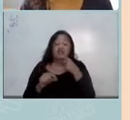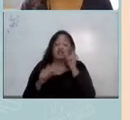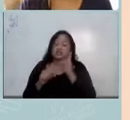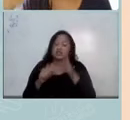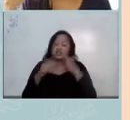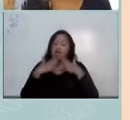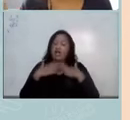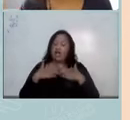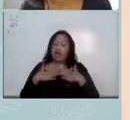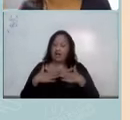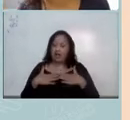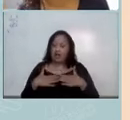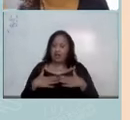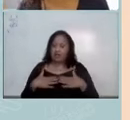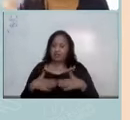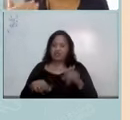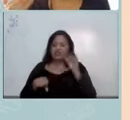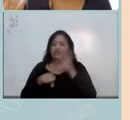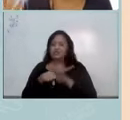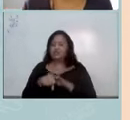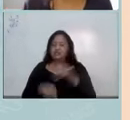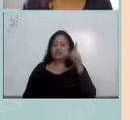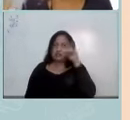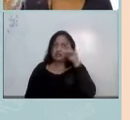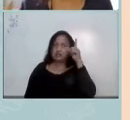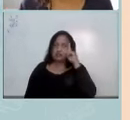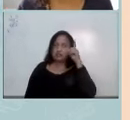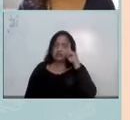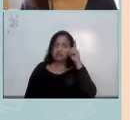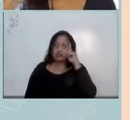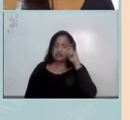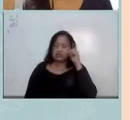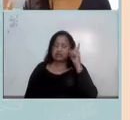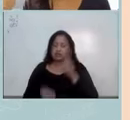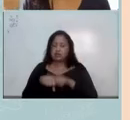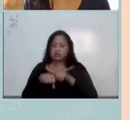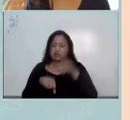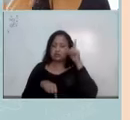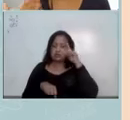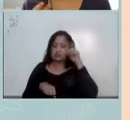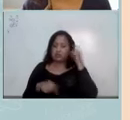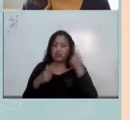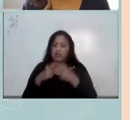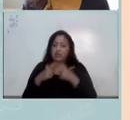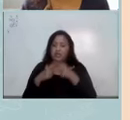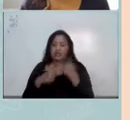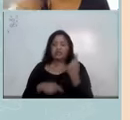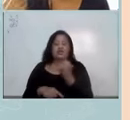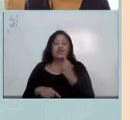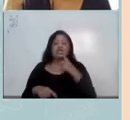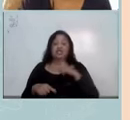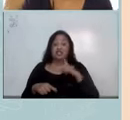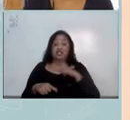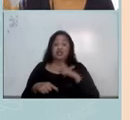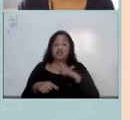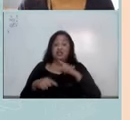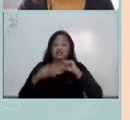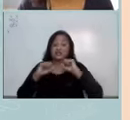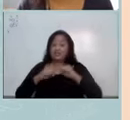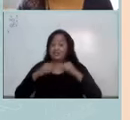Calma. A gente não fica doente todos os dias, a gente não está doente o tempo todo. Por quê? Porque nós temos as nossas defesas, temos a